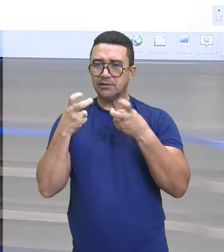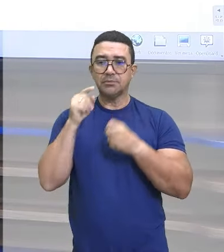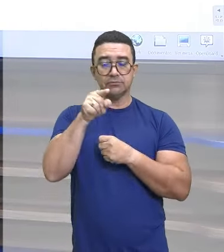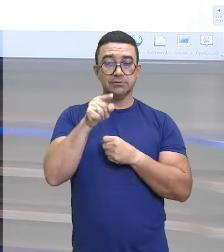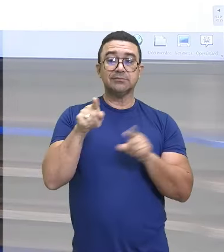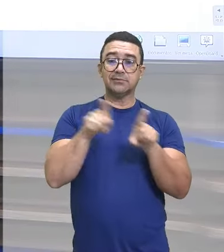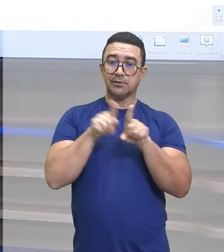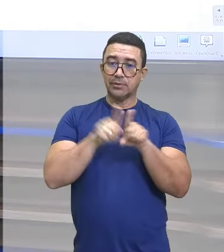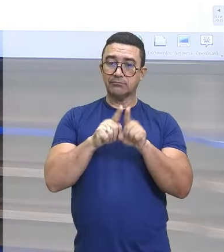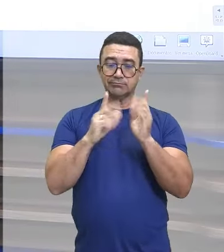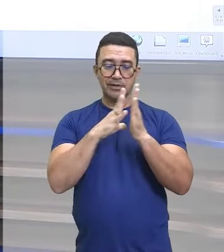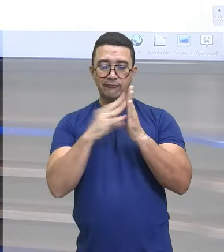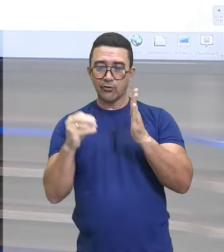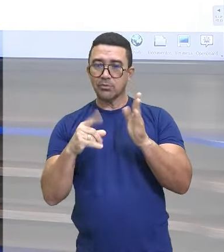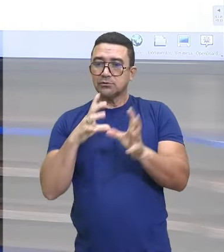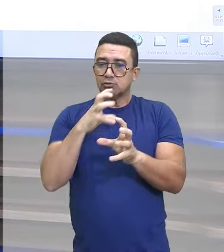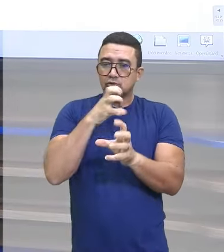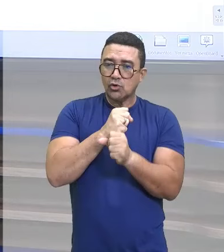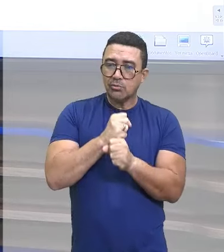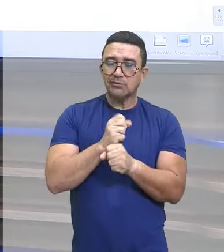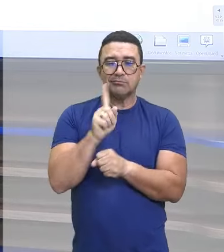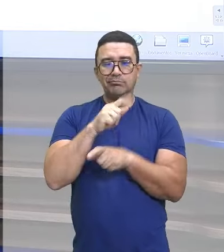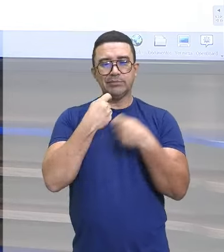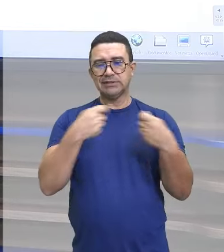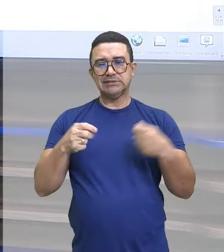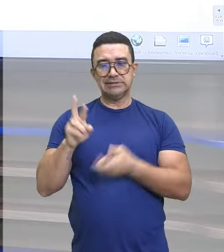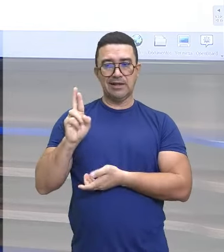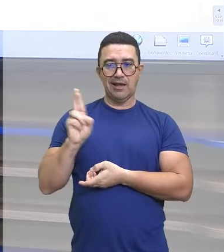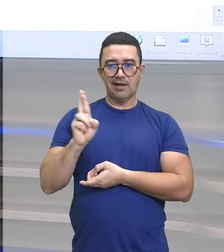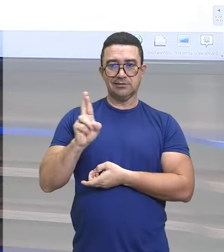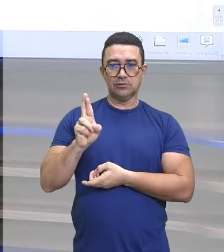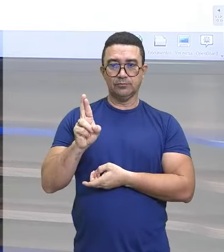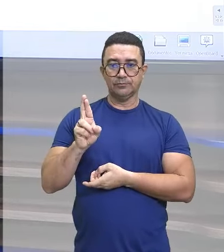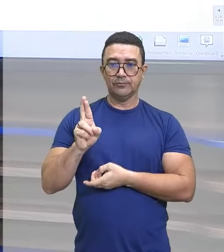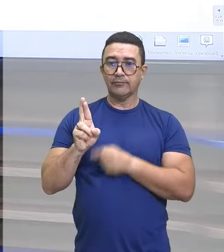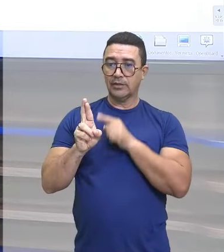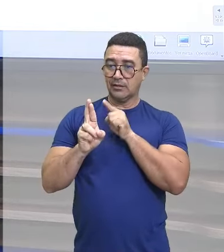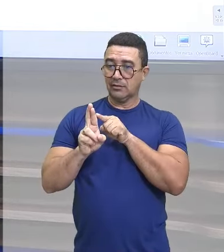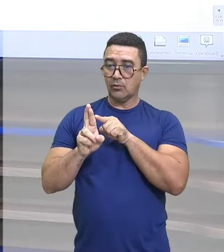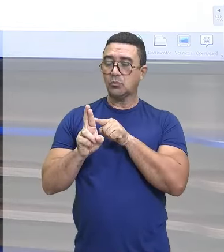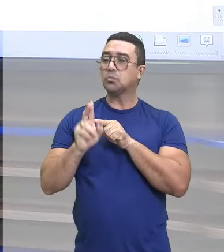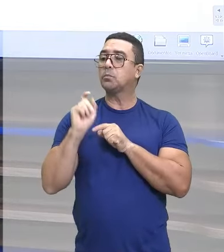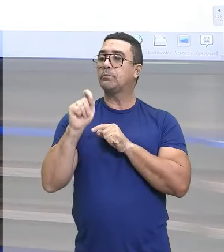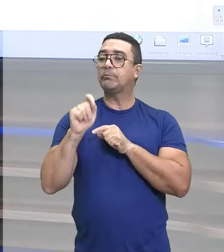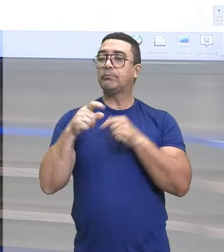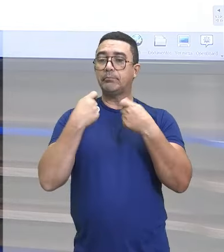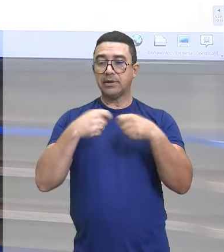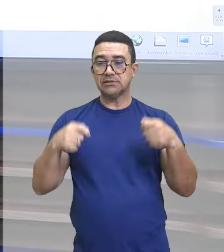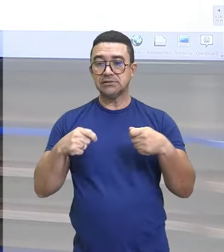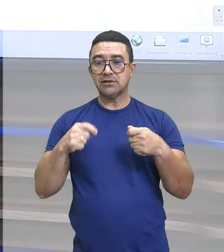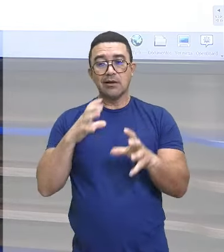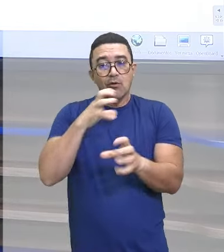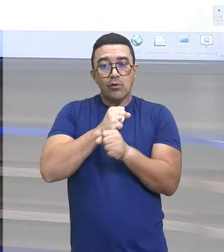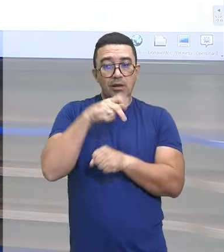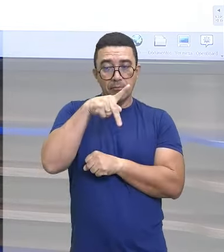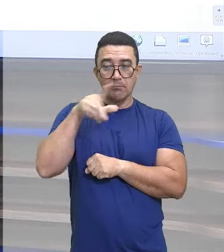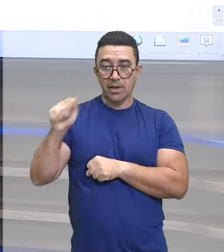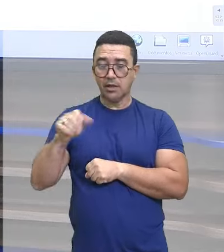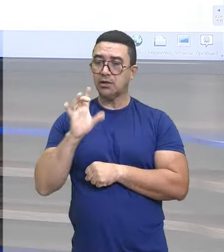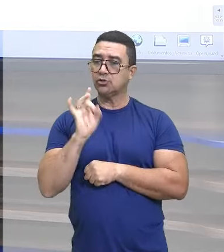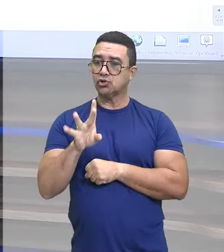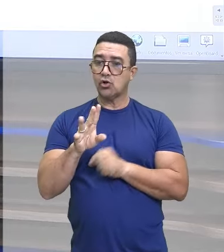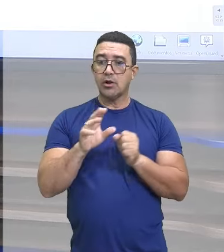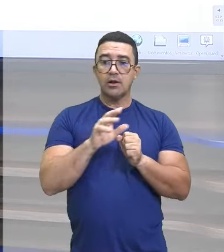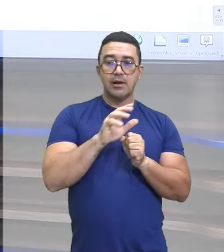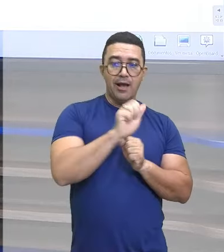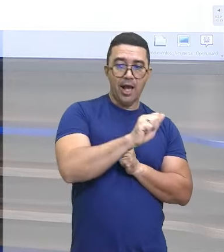que na expressão da soma, você não precisa da razão. O que você vai precisar para calcular a soma da PA? Apenas do